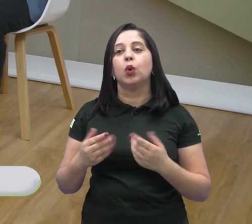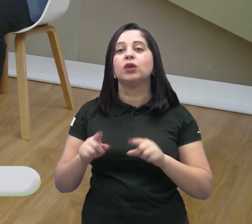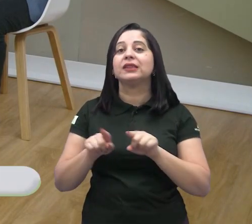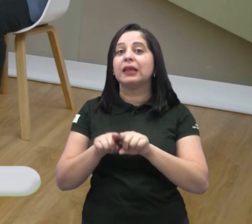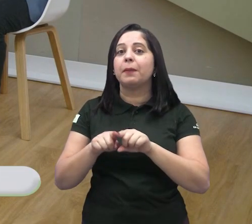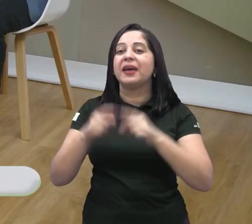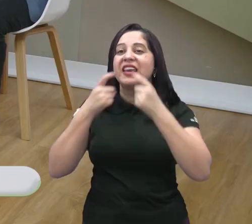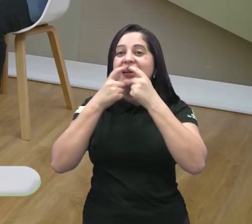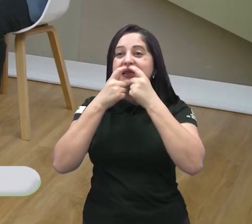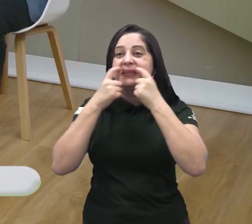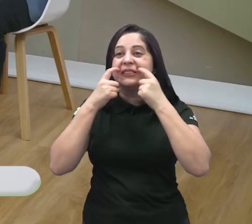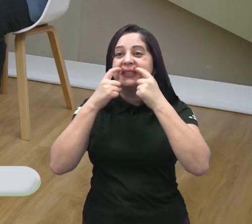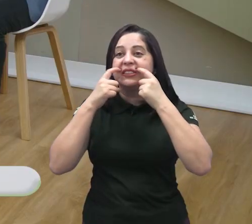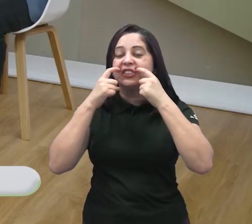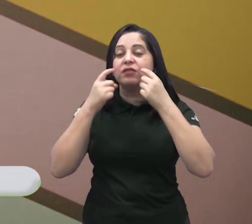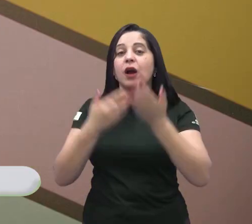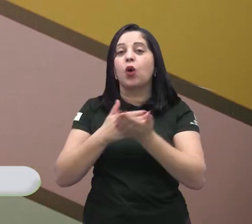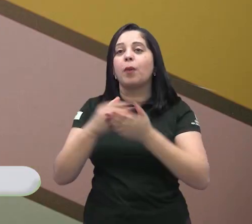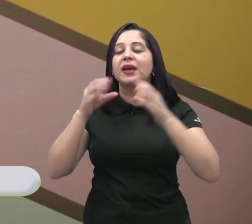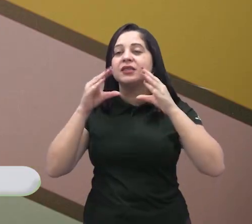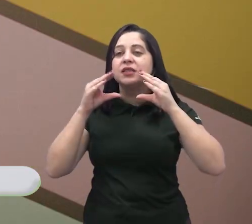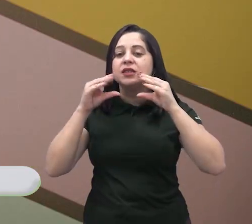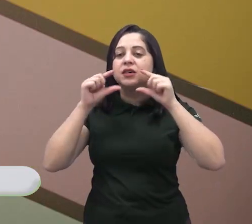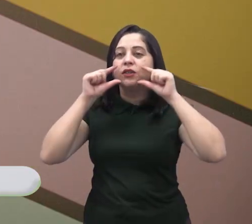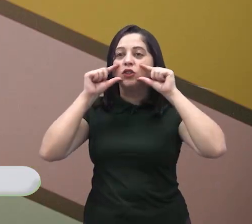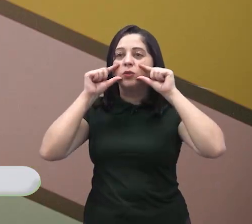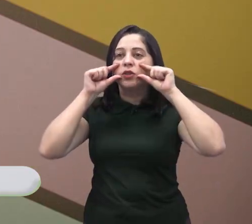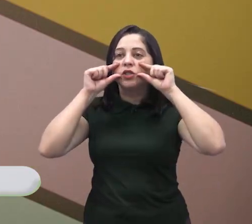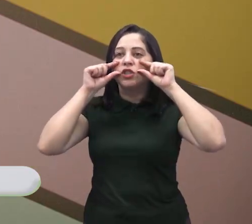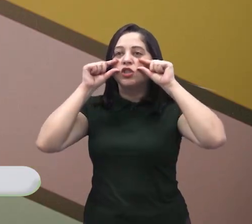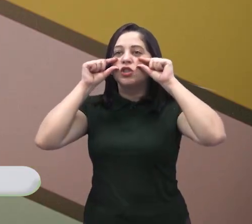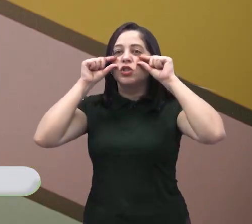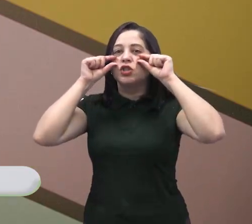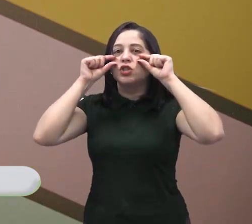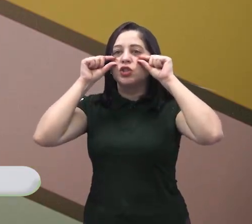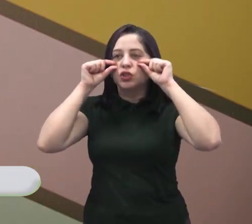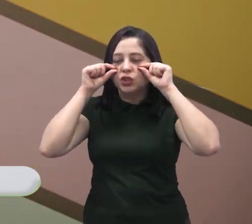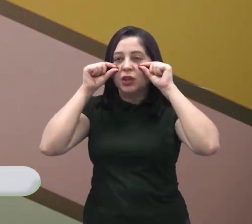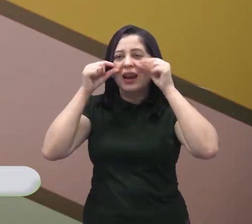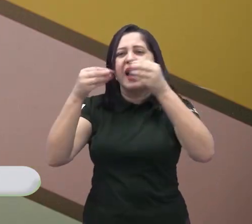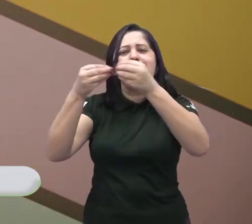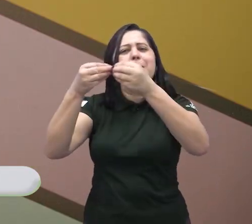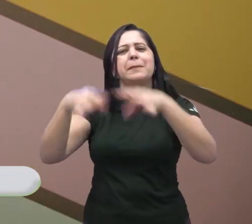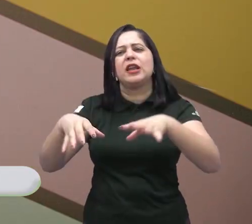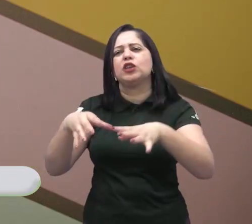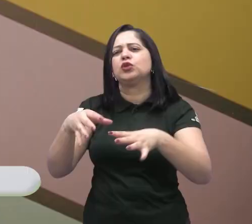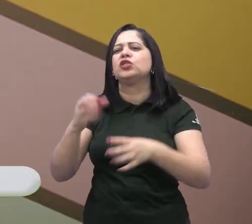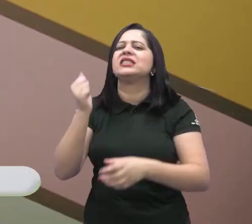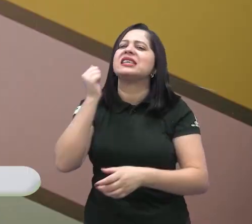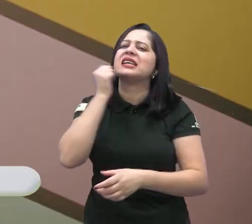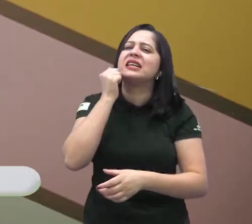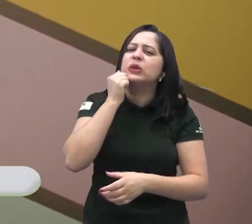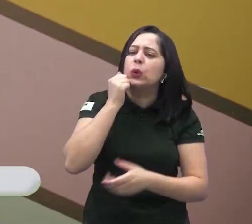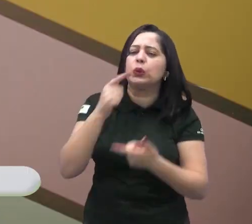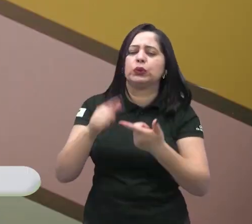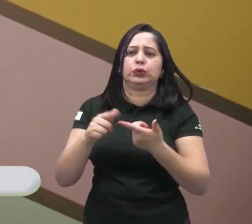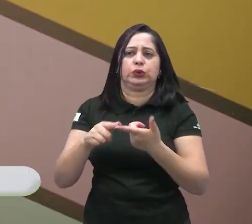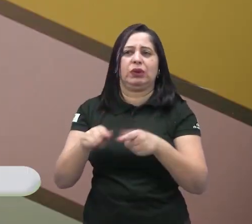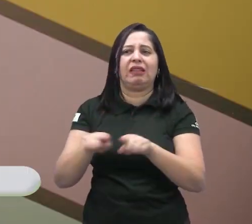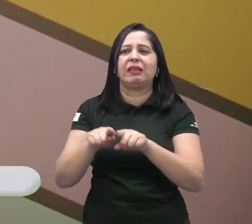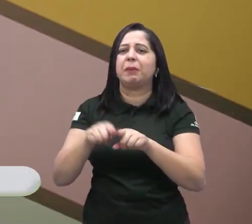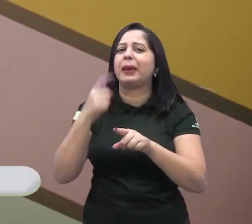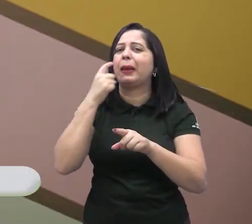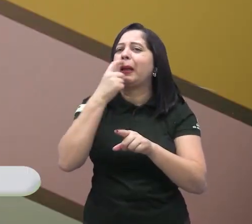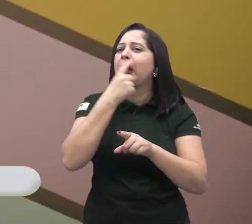como você falou, as retrações gengivais, elas acontecem, porque quanto mais força você faz nos dentes, mais você judia do osso